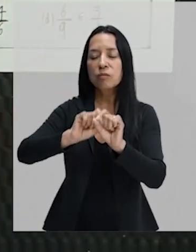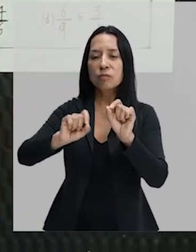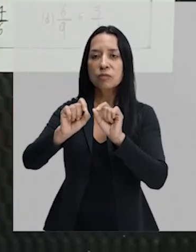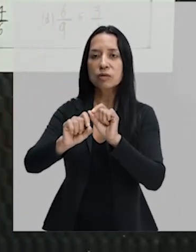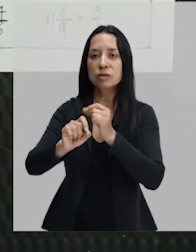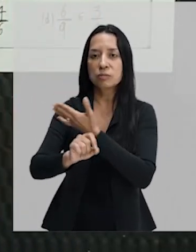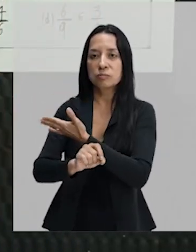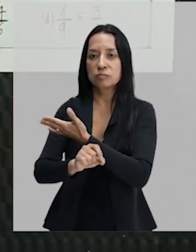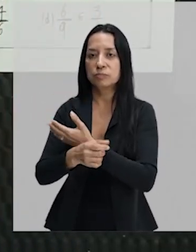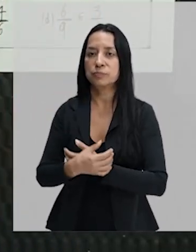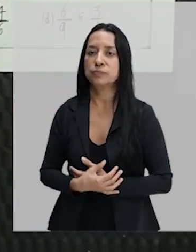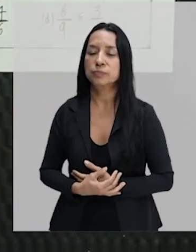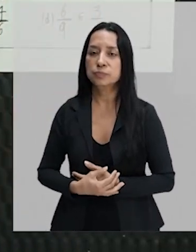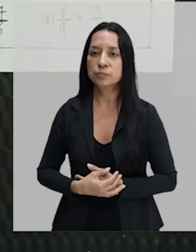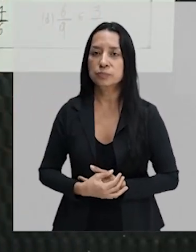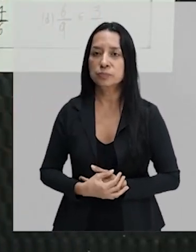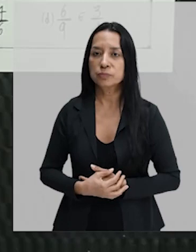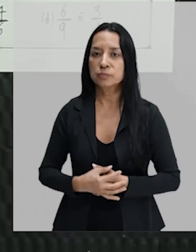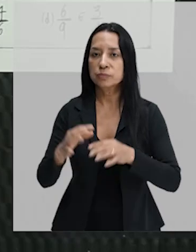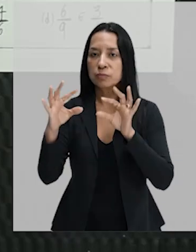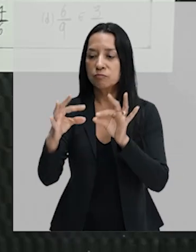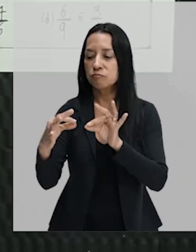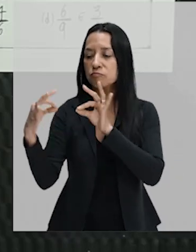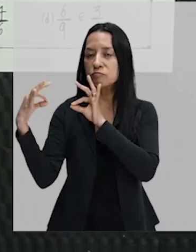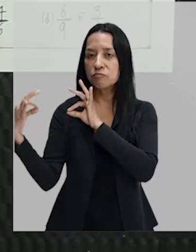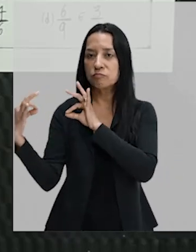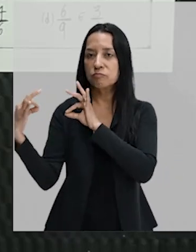Então, chamamos